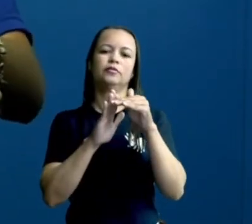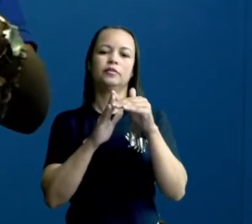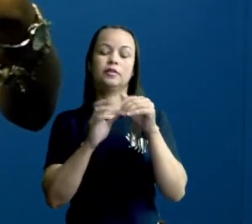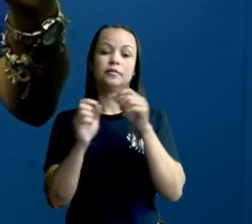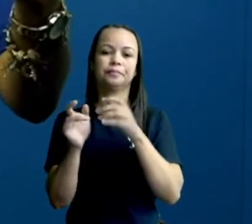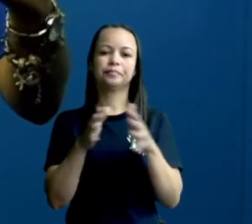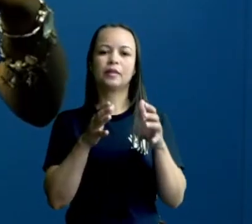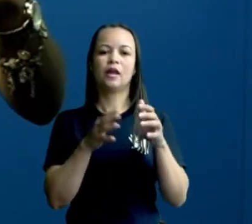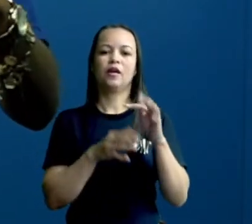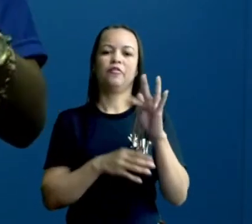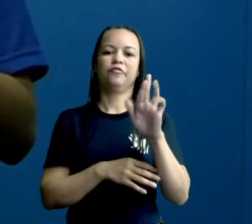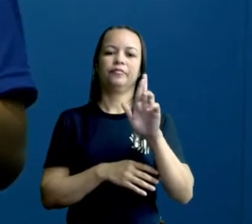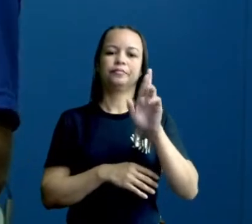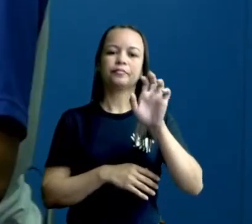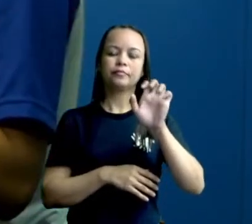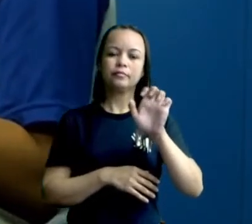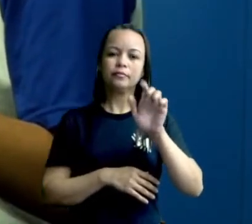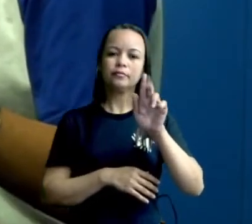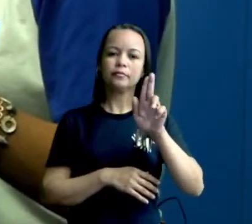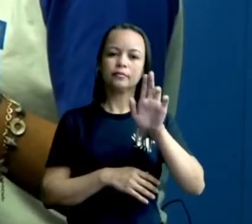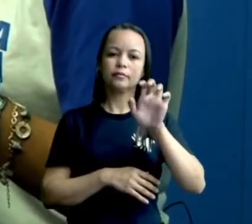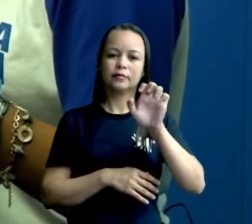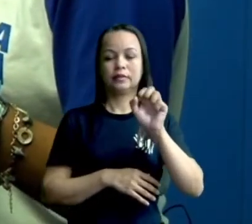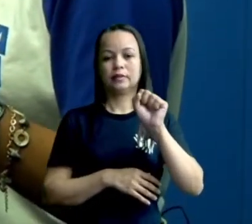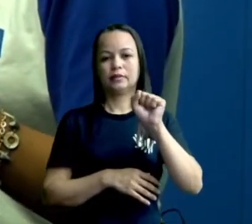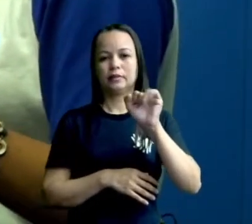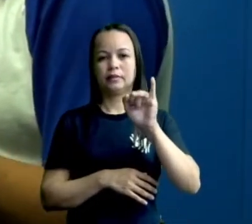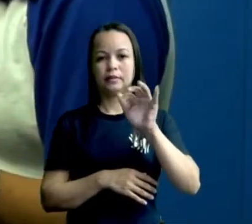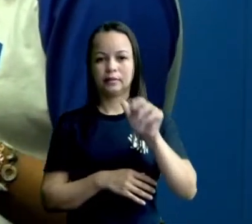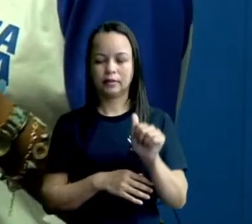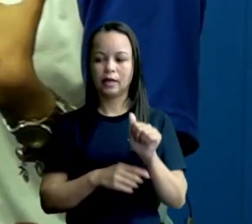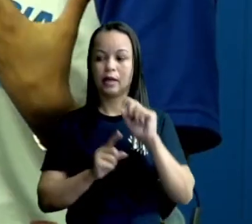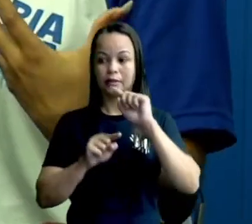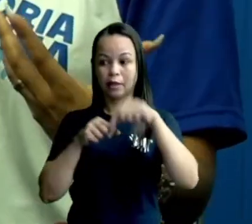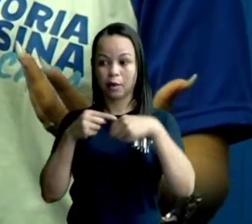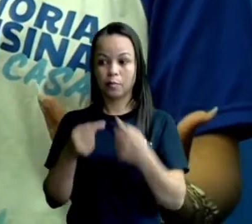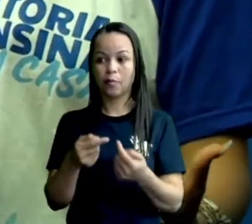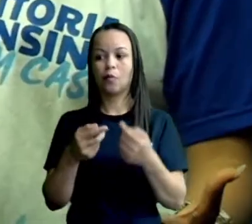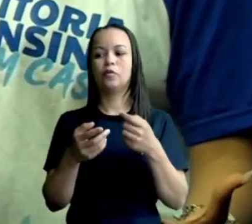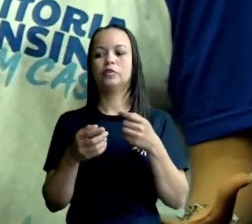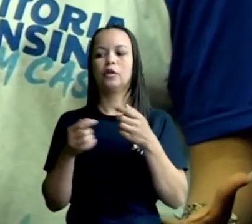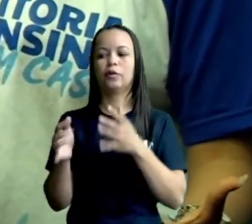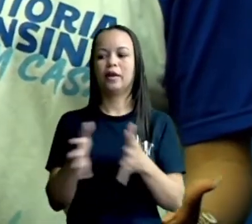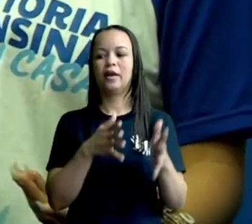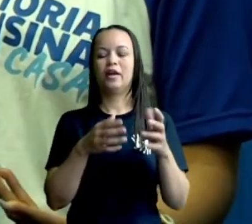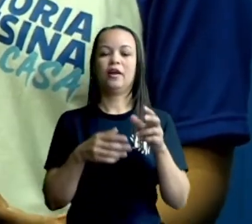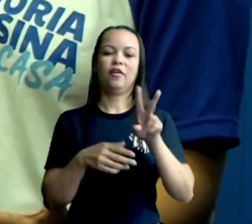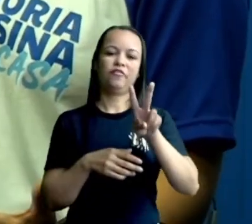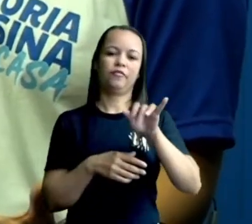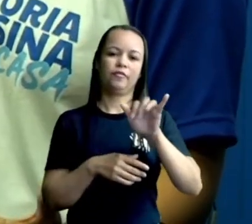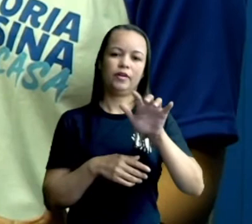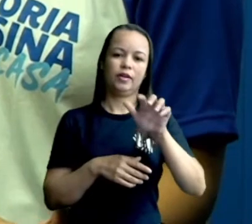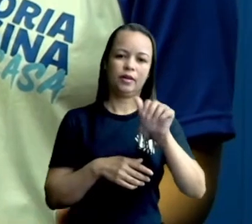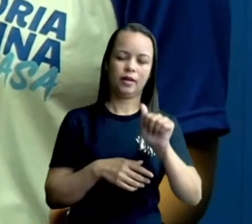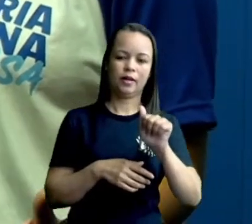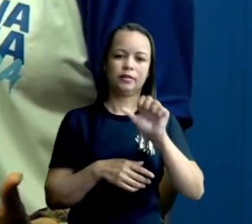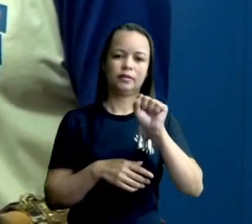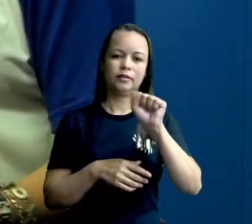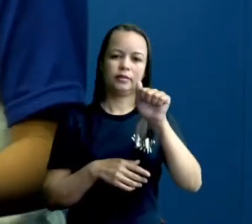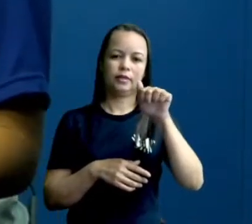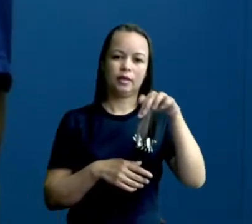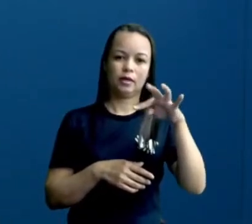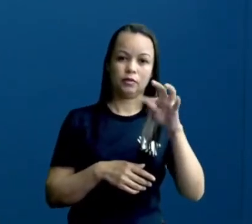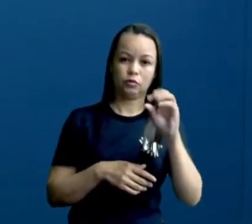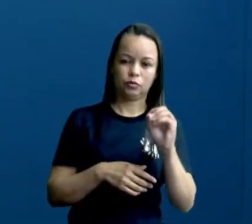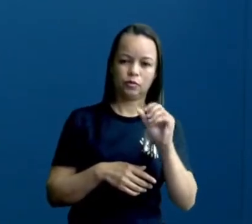bom? Para freguesia. Depois, olha, vai se tornar Vila de Santo Antão, em 1811.